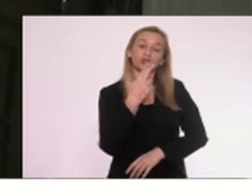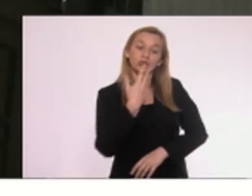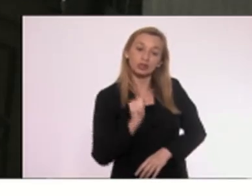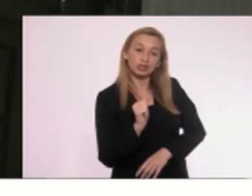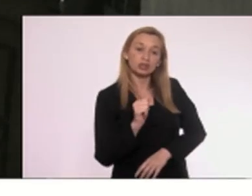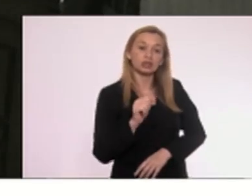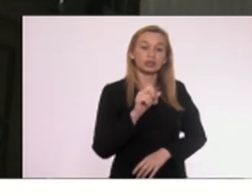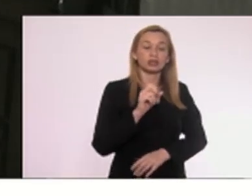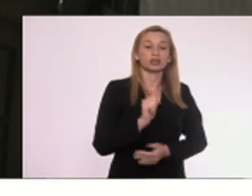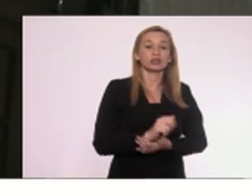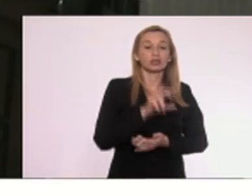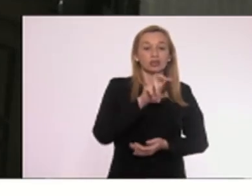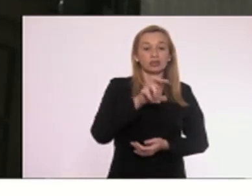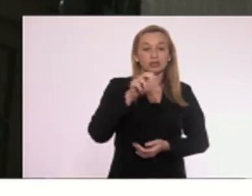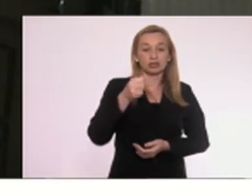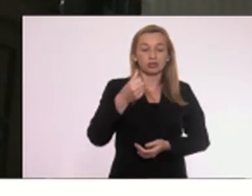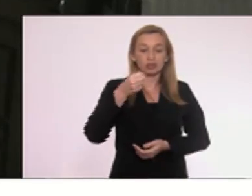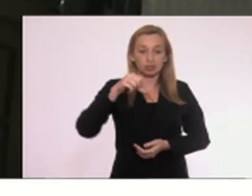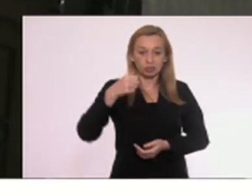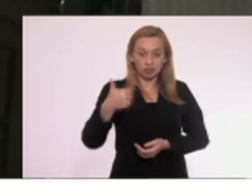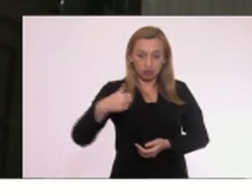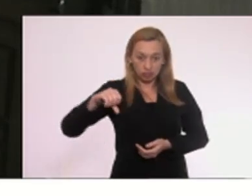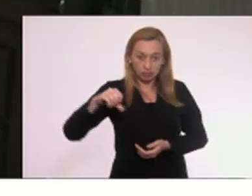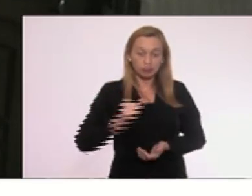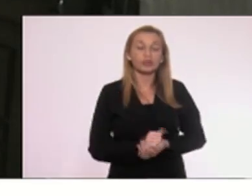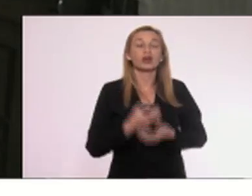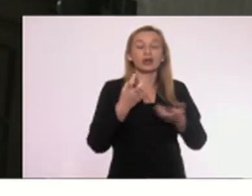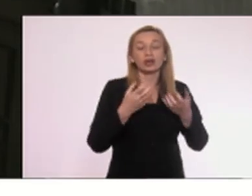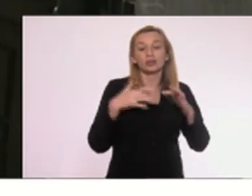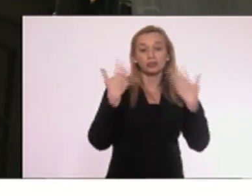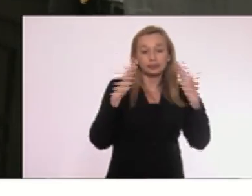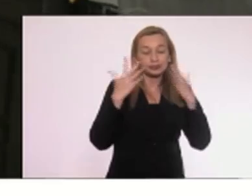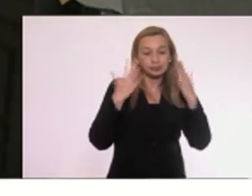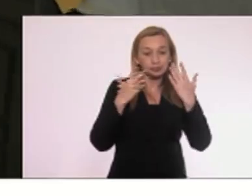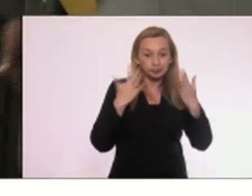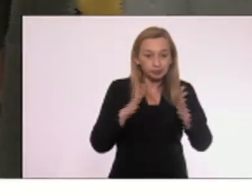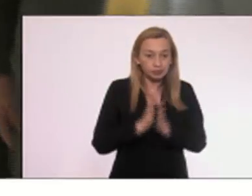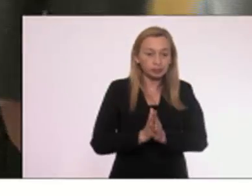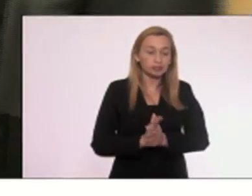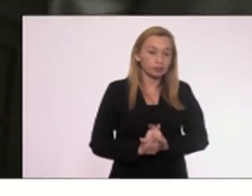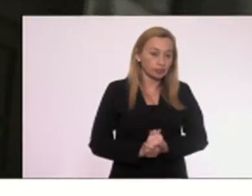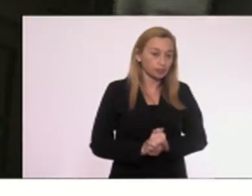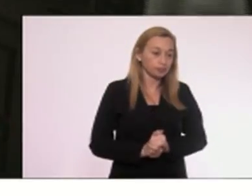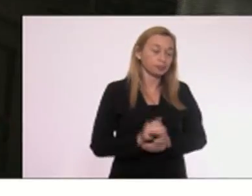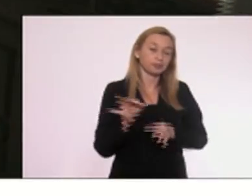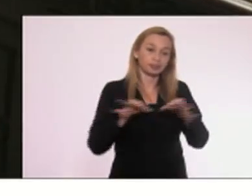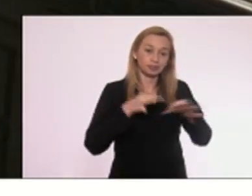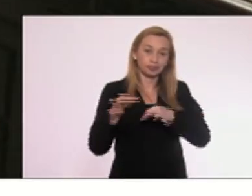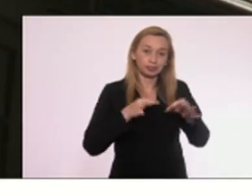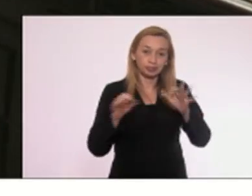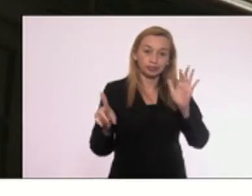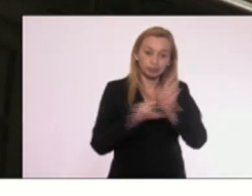598/2019, e eu quero parabenizá-la pela idealização desse projeto